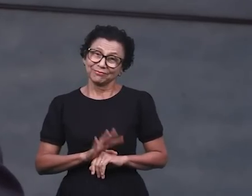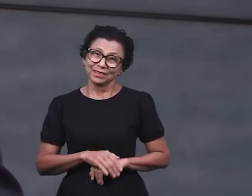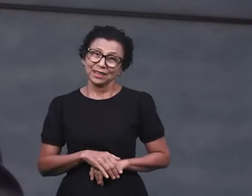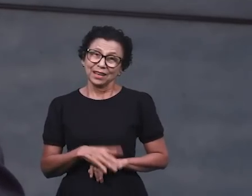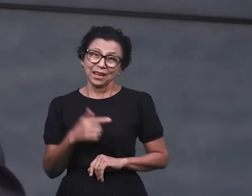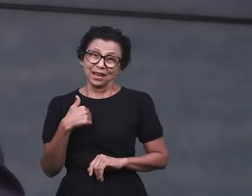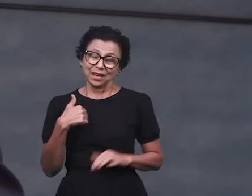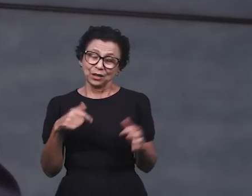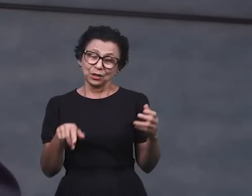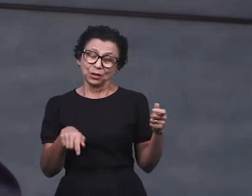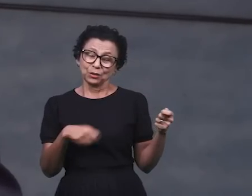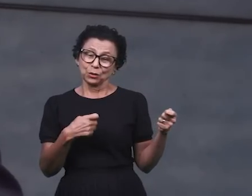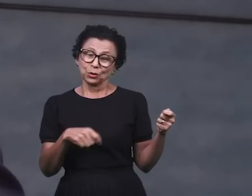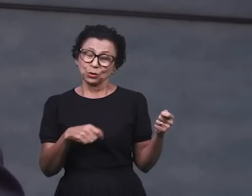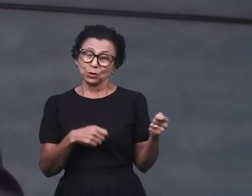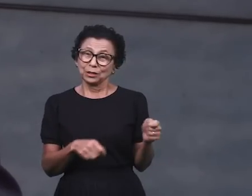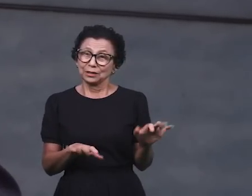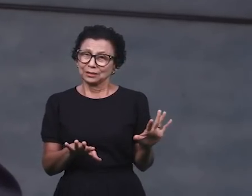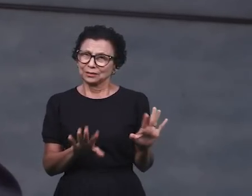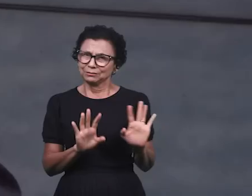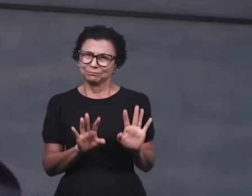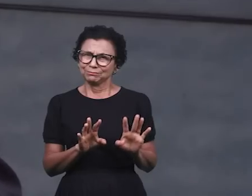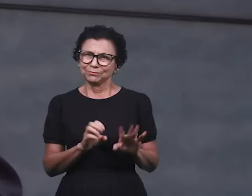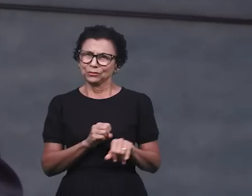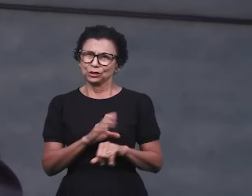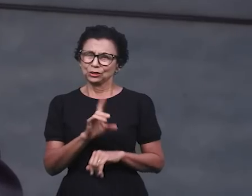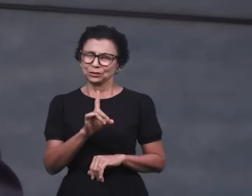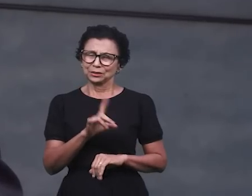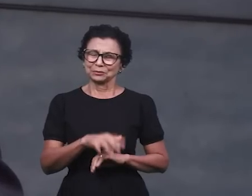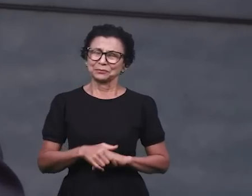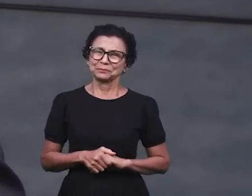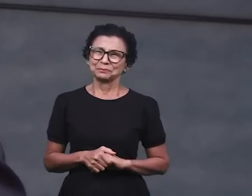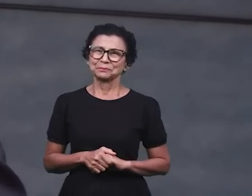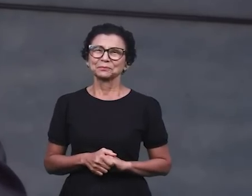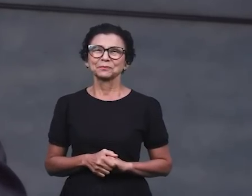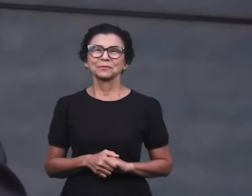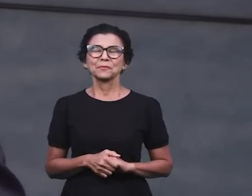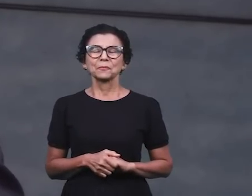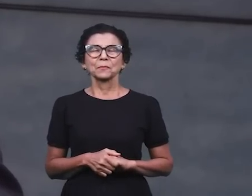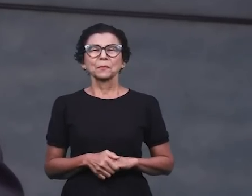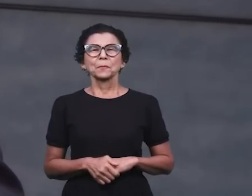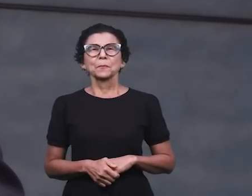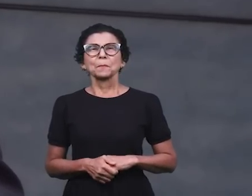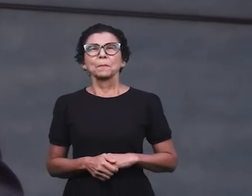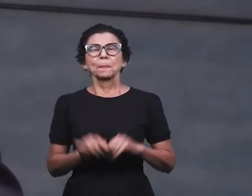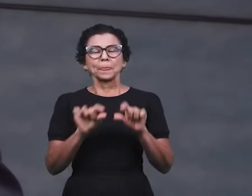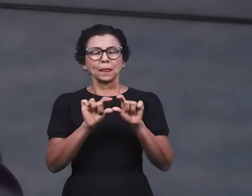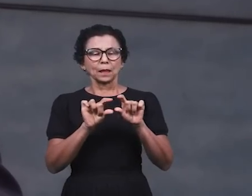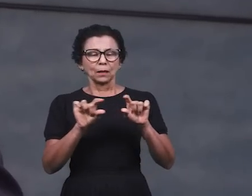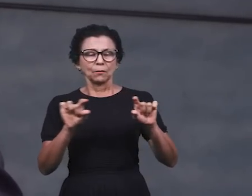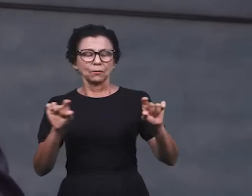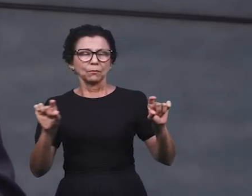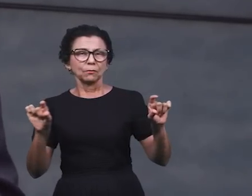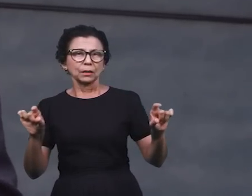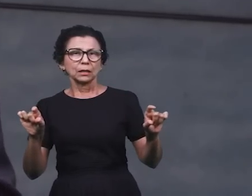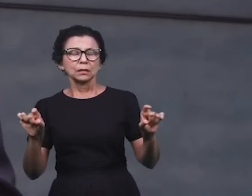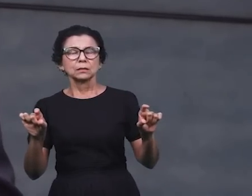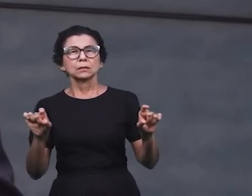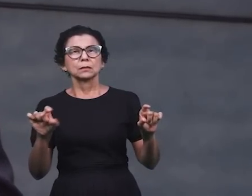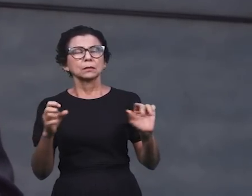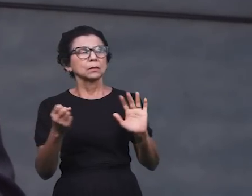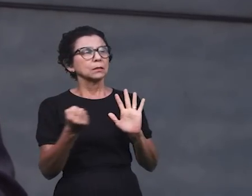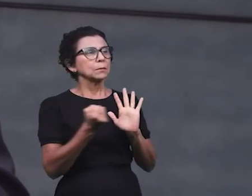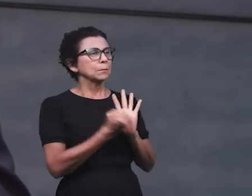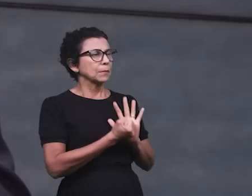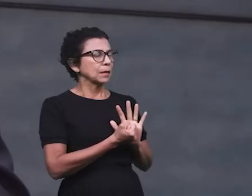mas pelo menos só para mim eu toco de vez em quando. E é uma frase que marca, sobretudo a gente aqui,